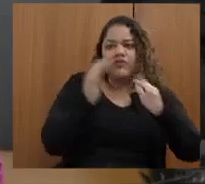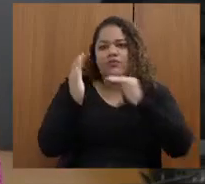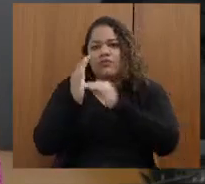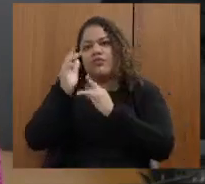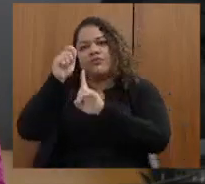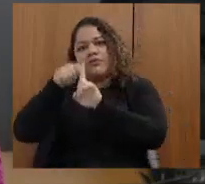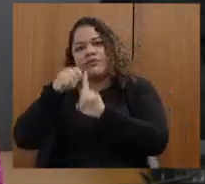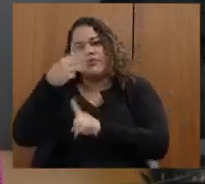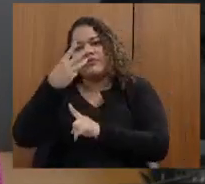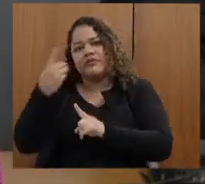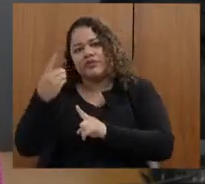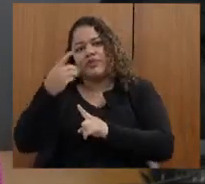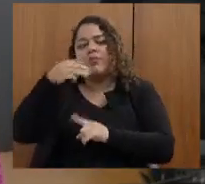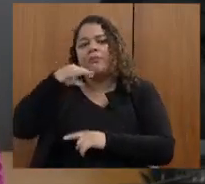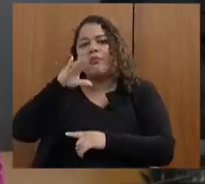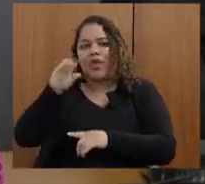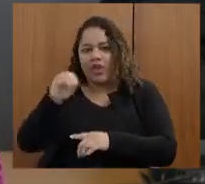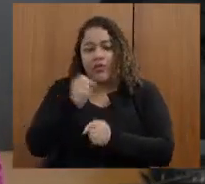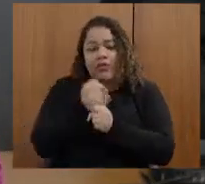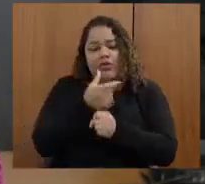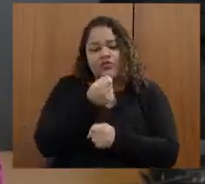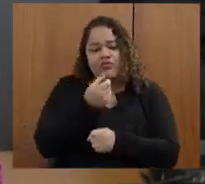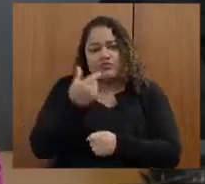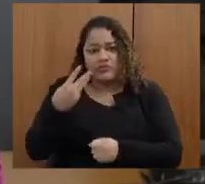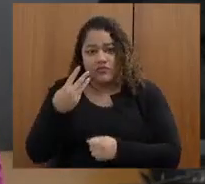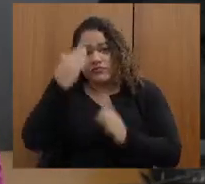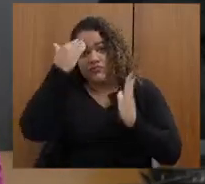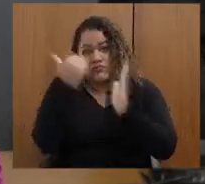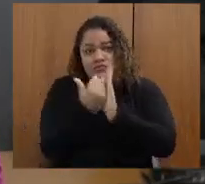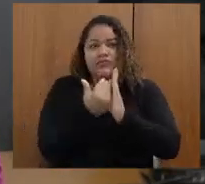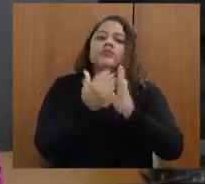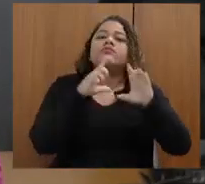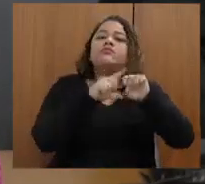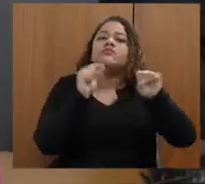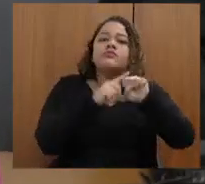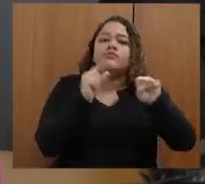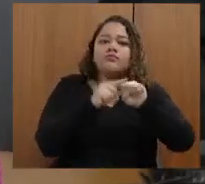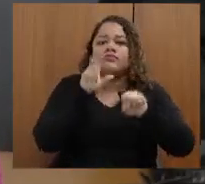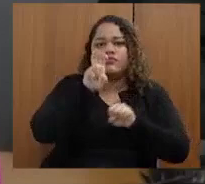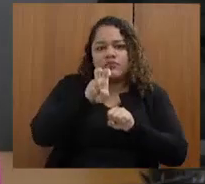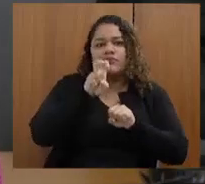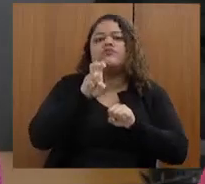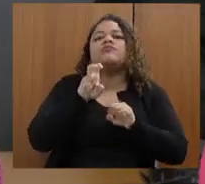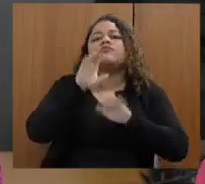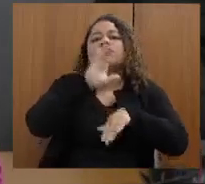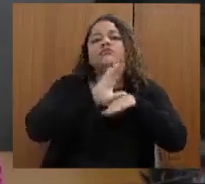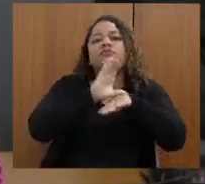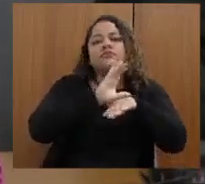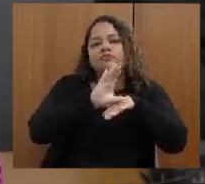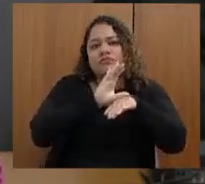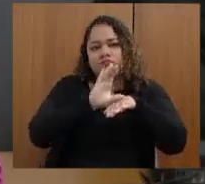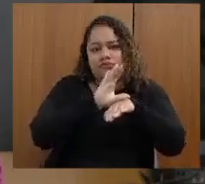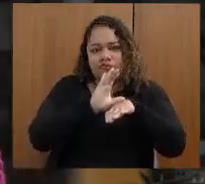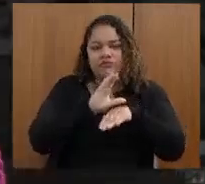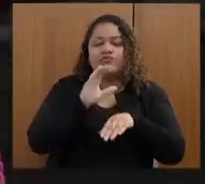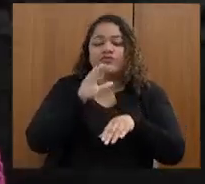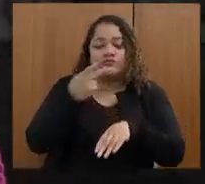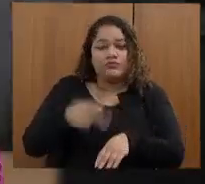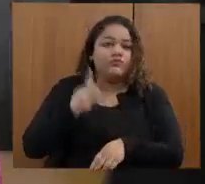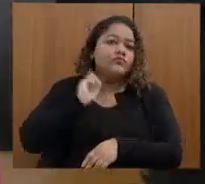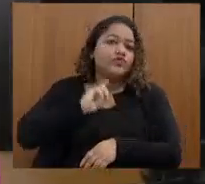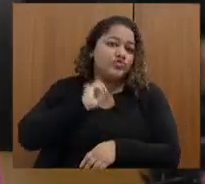2023 em atendimento ao artigo 54 da Constituição do Estado medidas que estão sendo adotadas